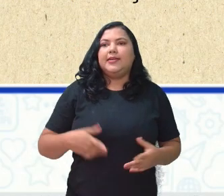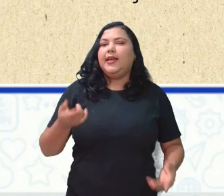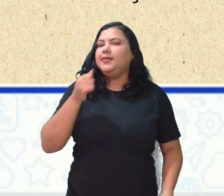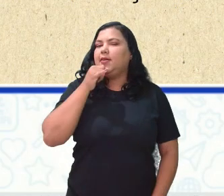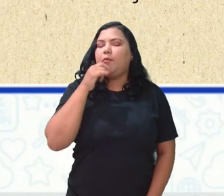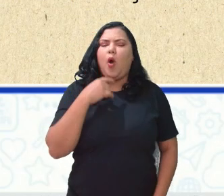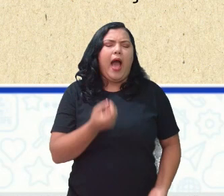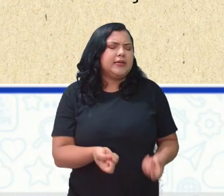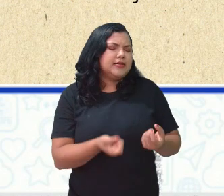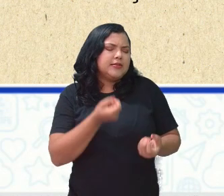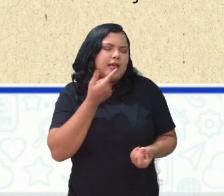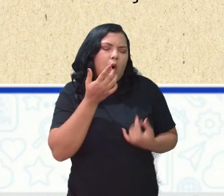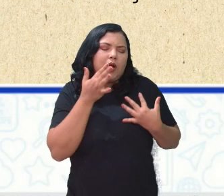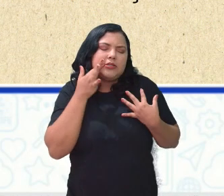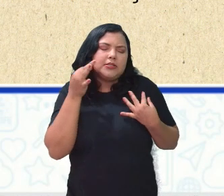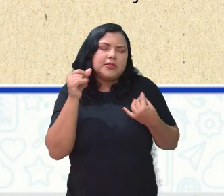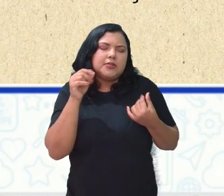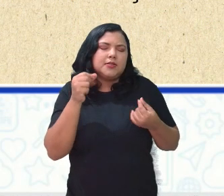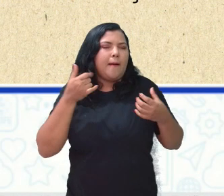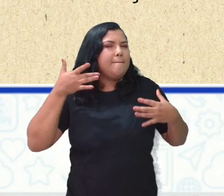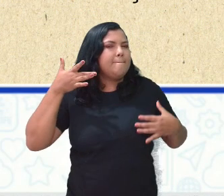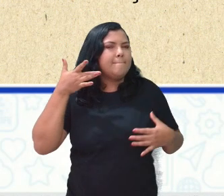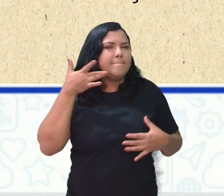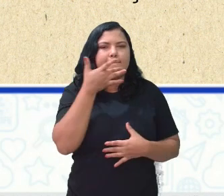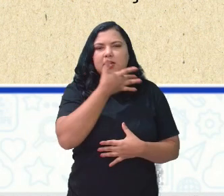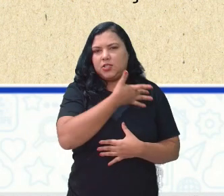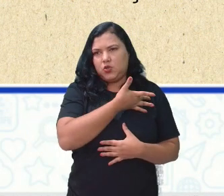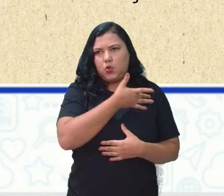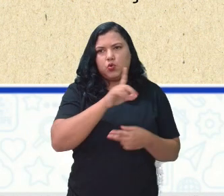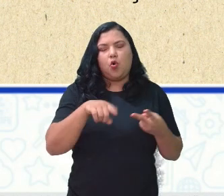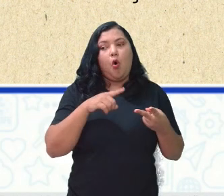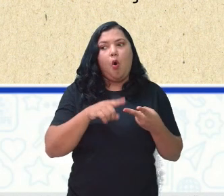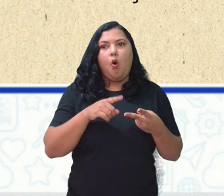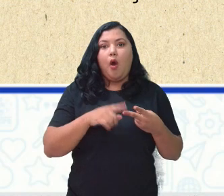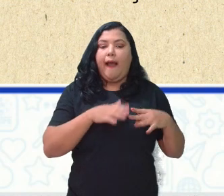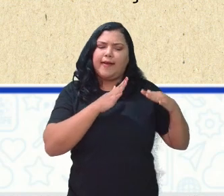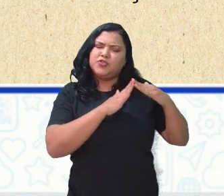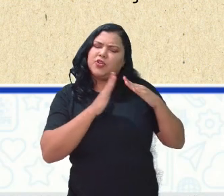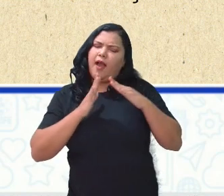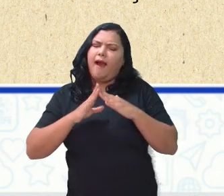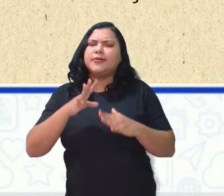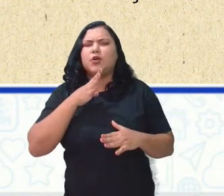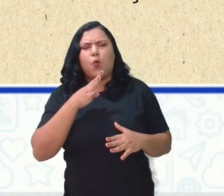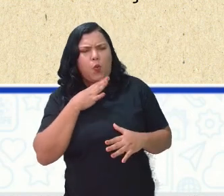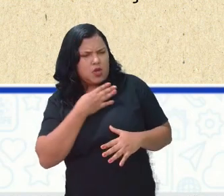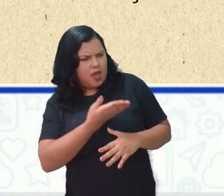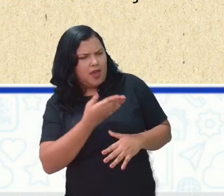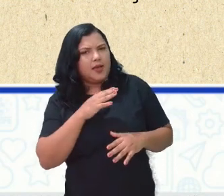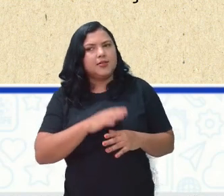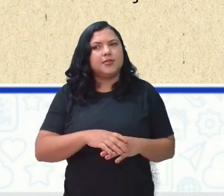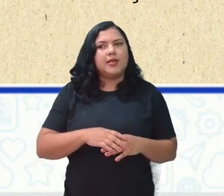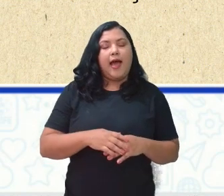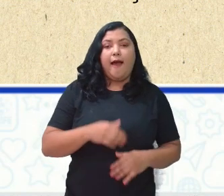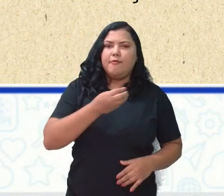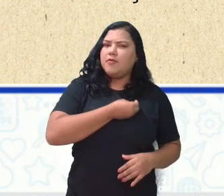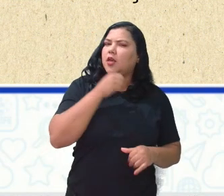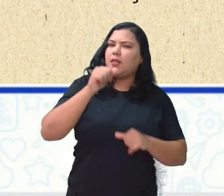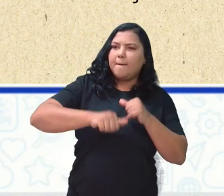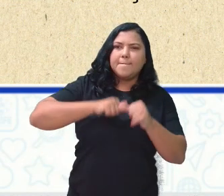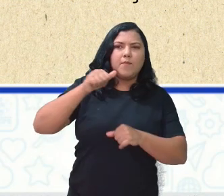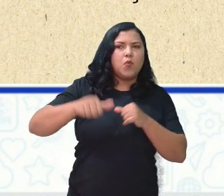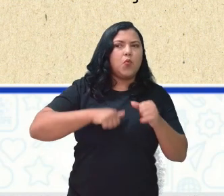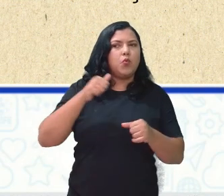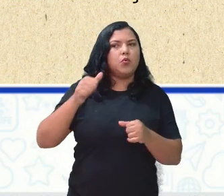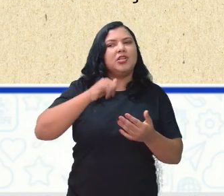maravilhosos salgadinhos, eles são deliciosos. Conheça as nossas casas, mude de vida, inscreva-se em nosso seminário